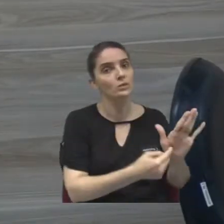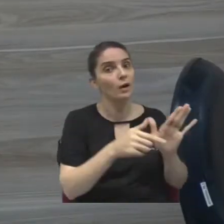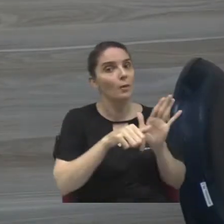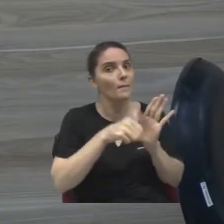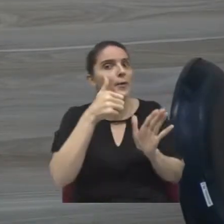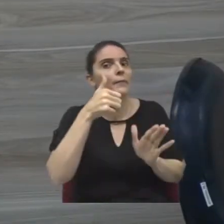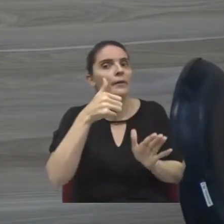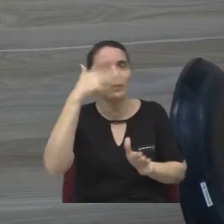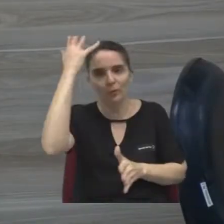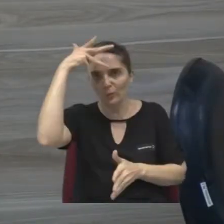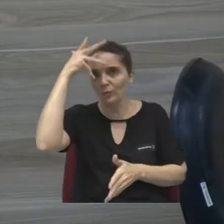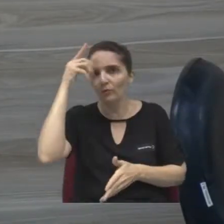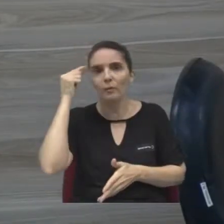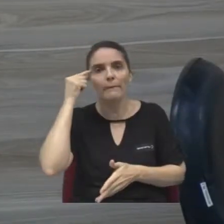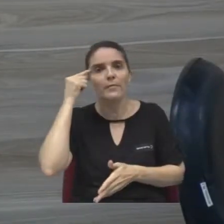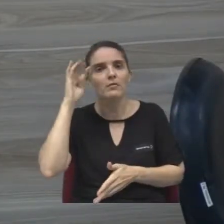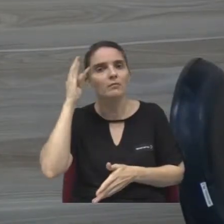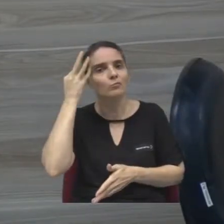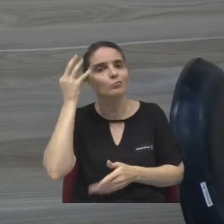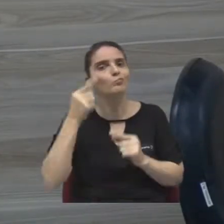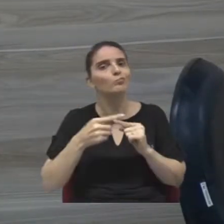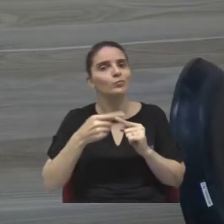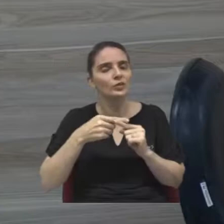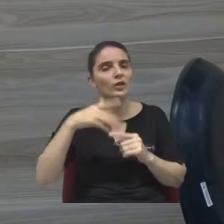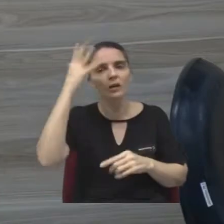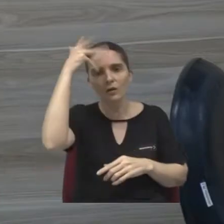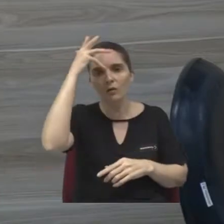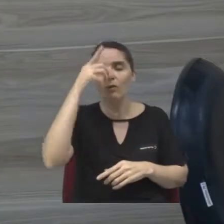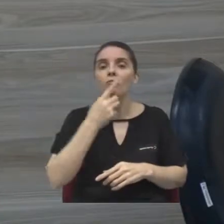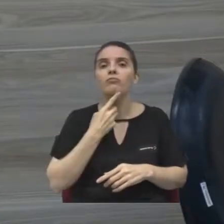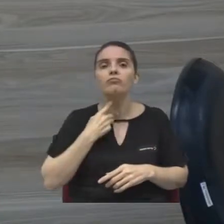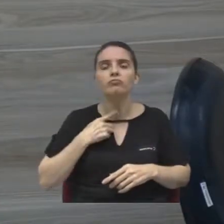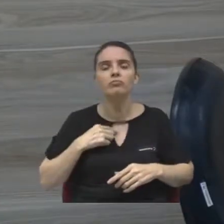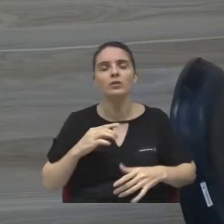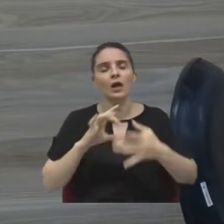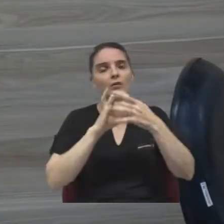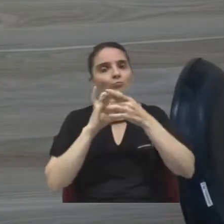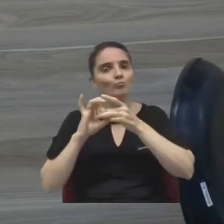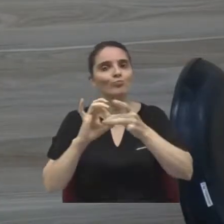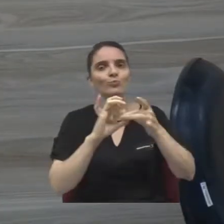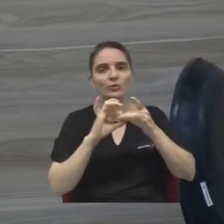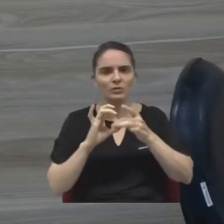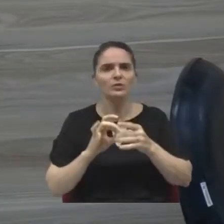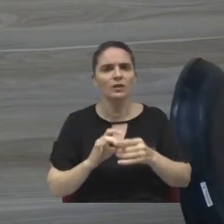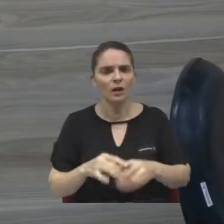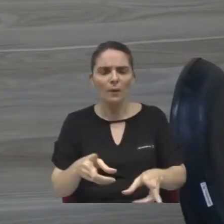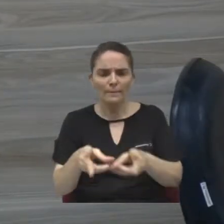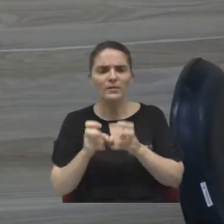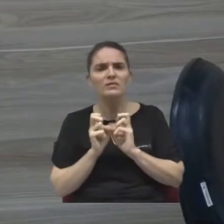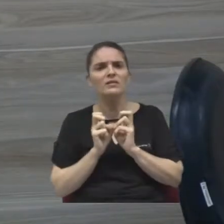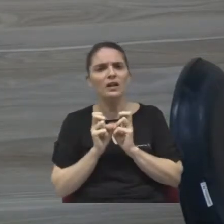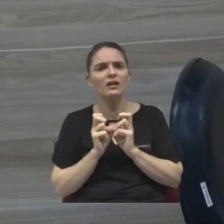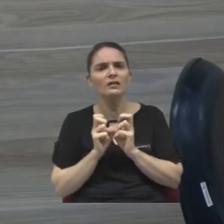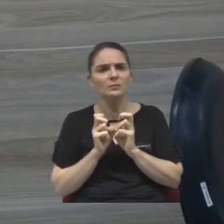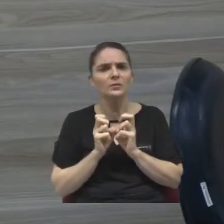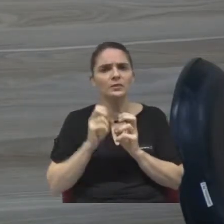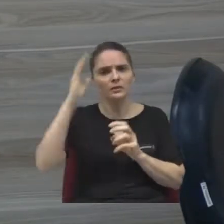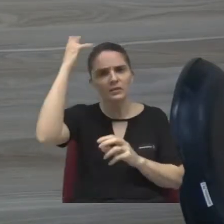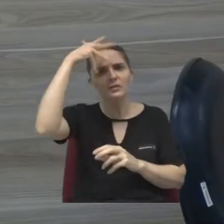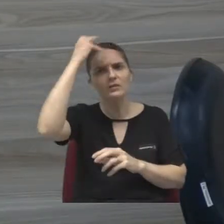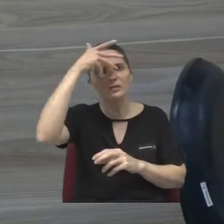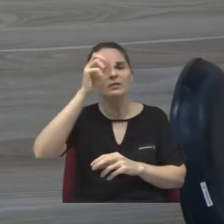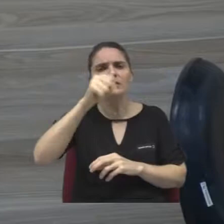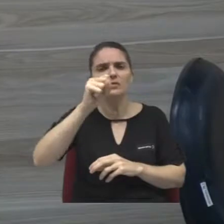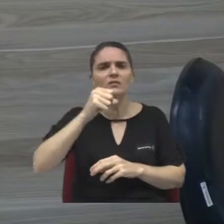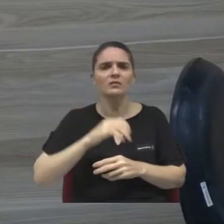senhora possa achar essa solução, porque eu vejo que a senhora tem essa vontade da conciliação, vejo muito isso a senhora construir, a senhora sempre fala isso e é verdade. Não estou